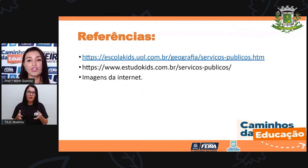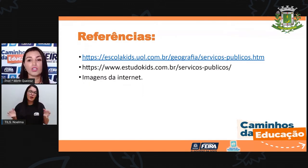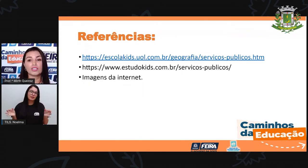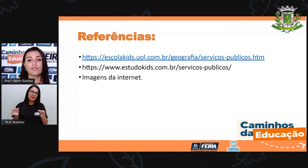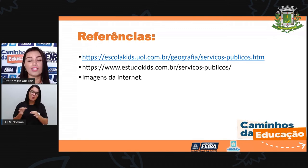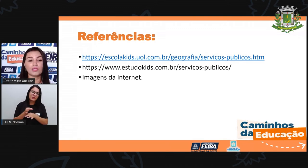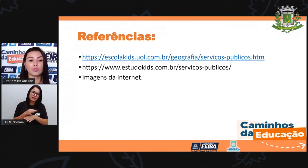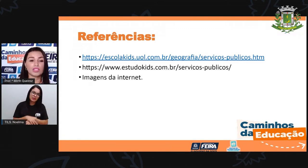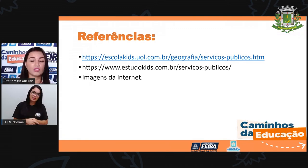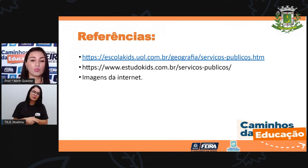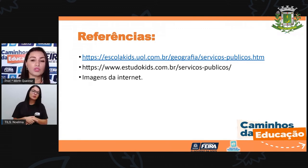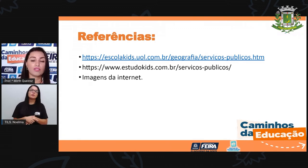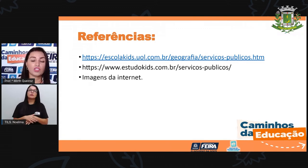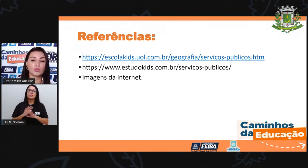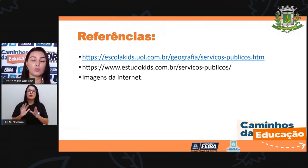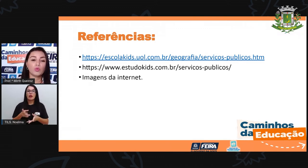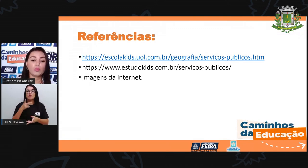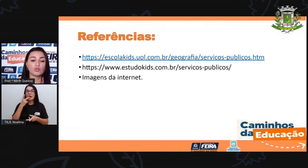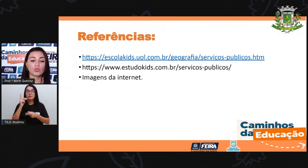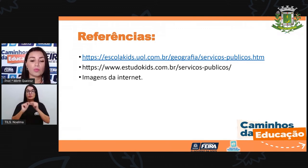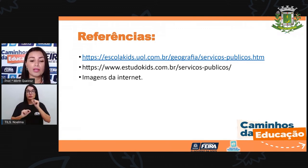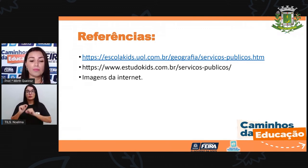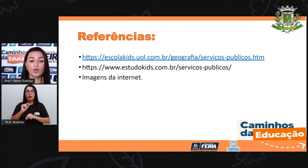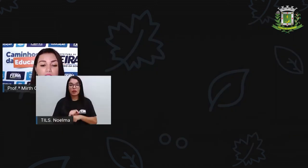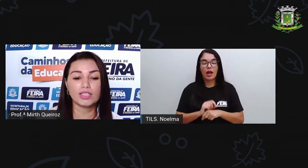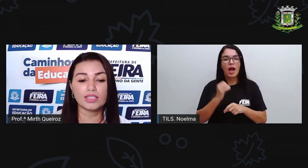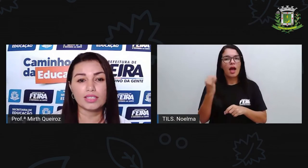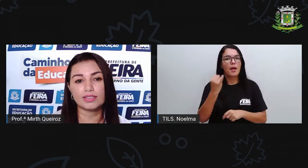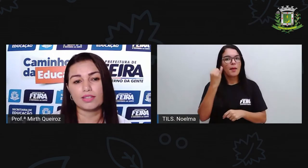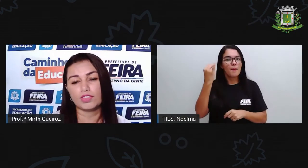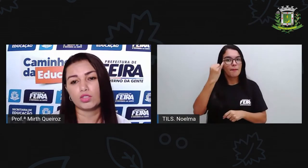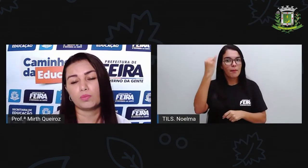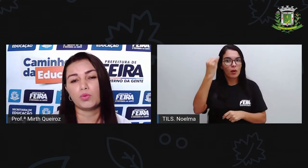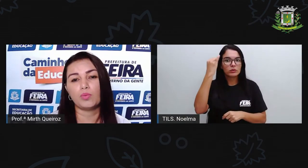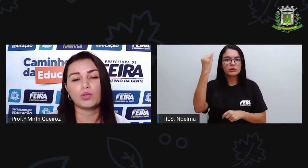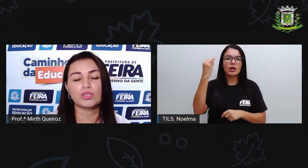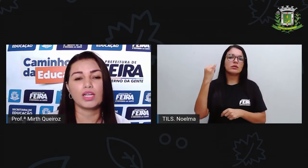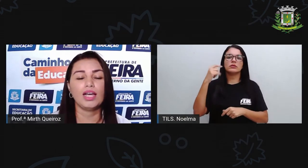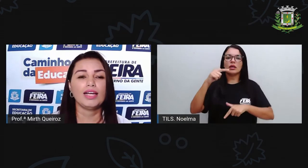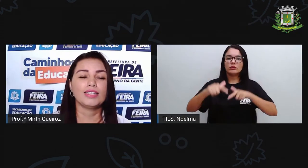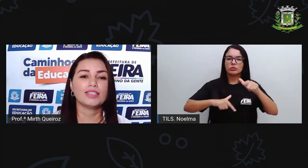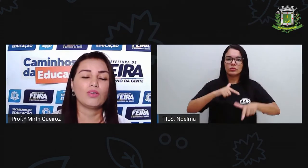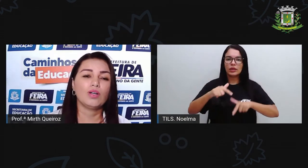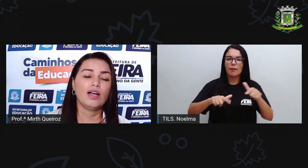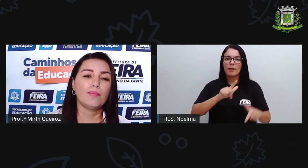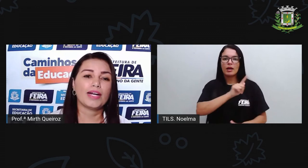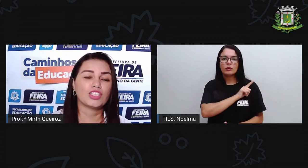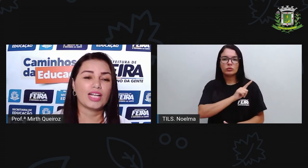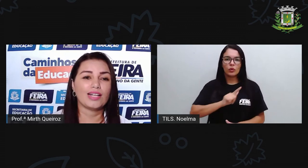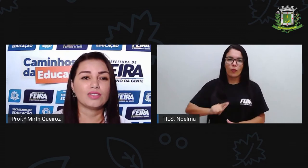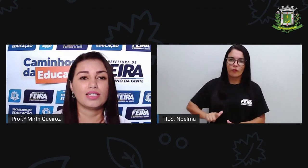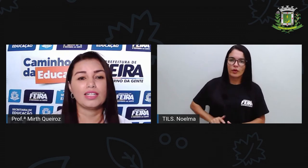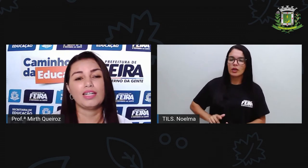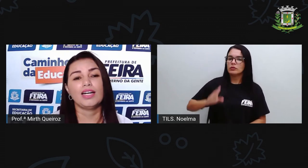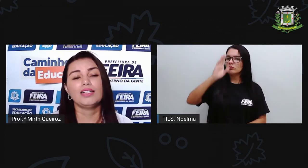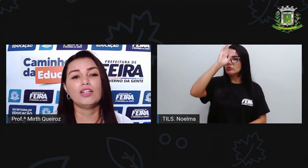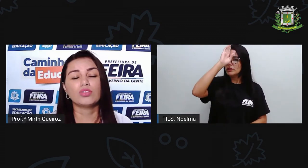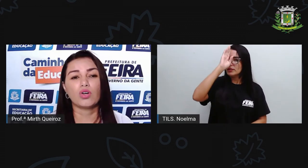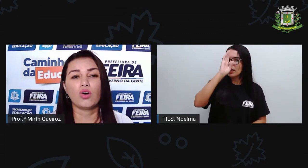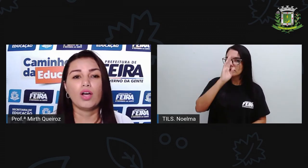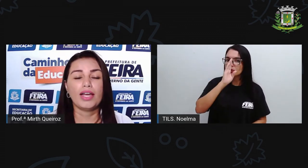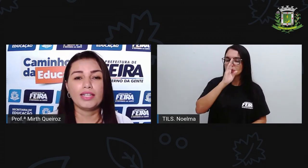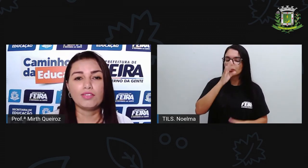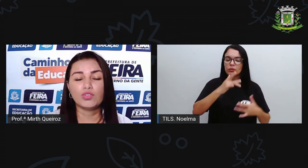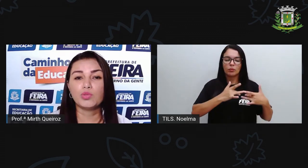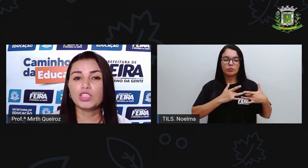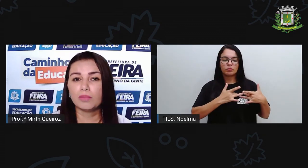aqui Nós que falamos Sobre os serviços Públicos Sobre a importância Desses serviços Públicos Que são Prestados aí Não